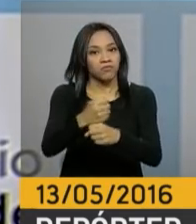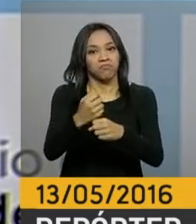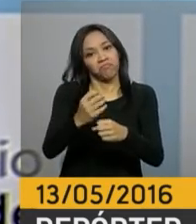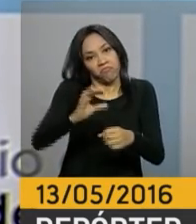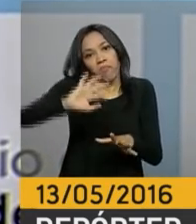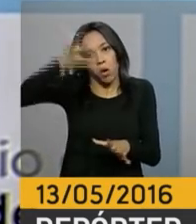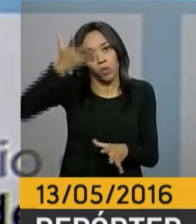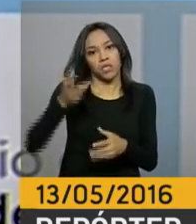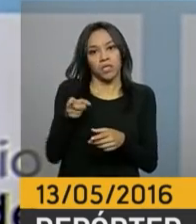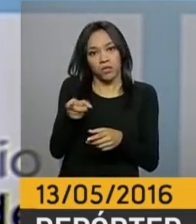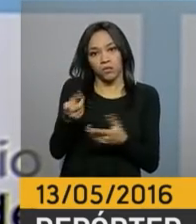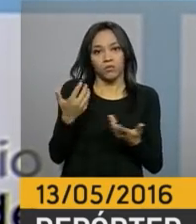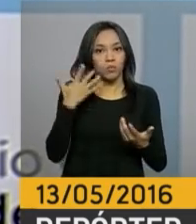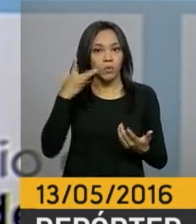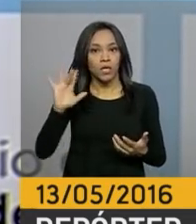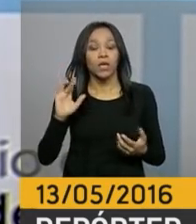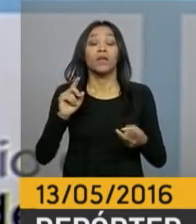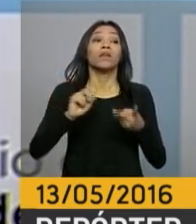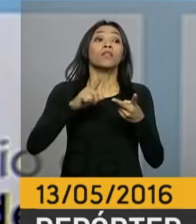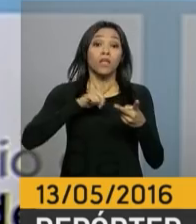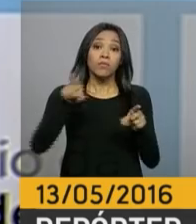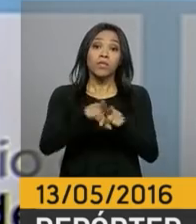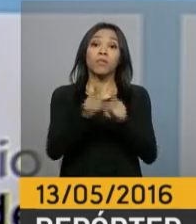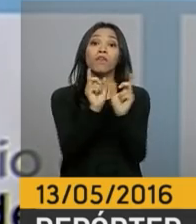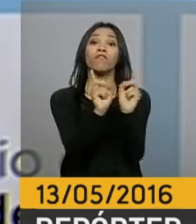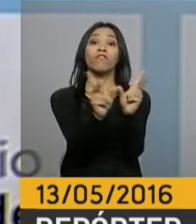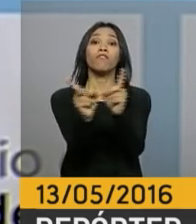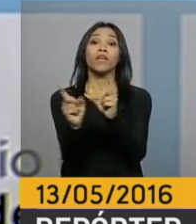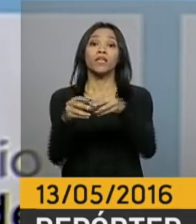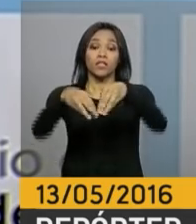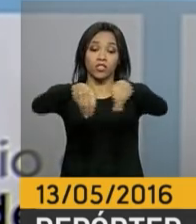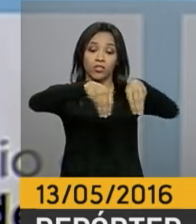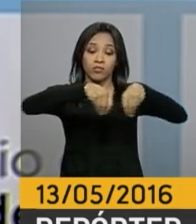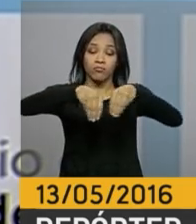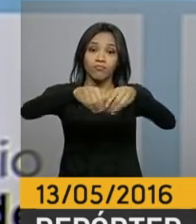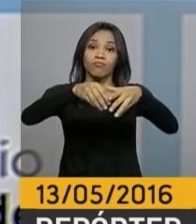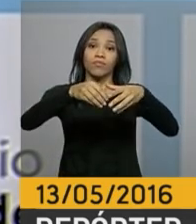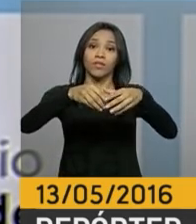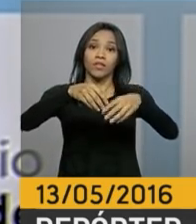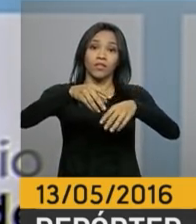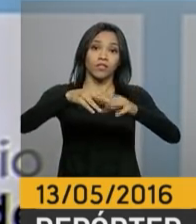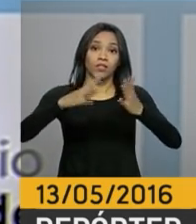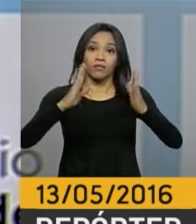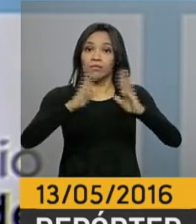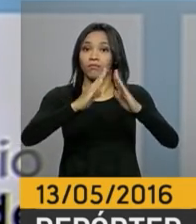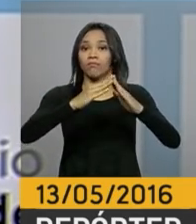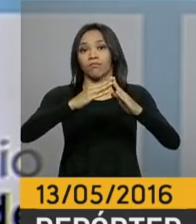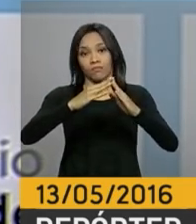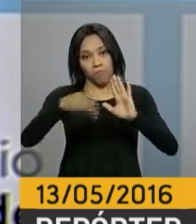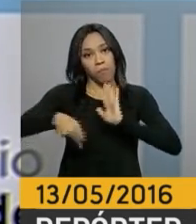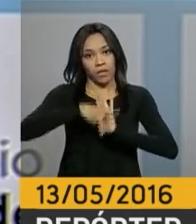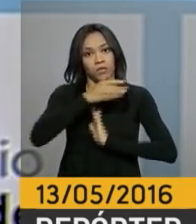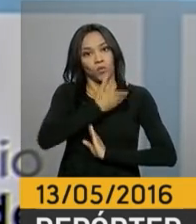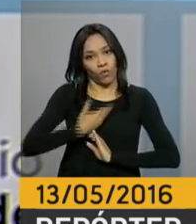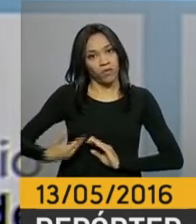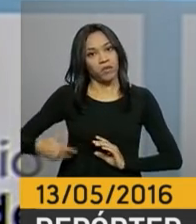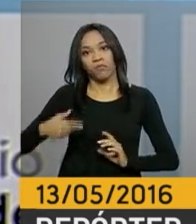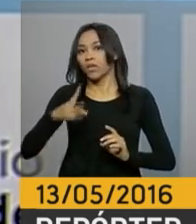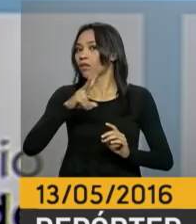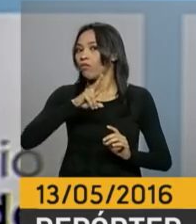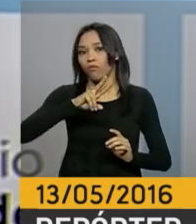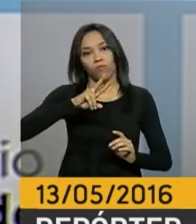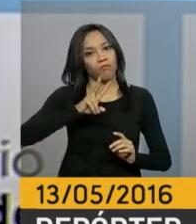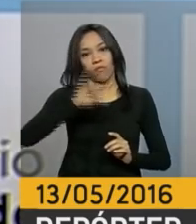temos venda de imóveis de patrimônio que estavam previstas que não vão se realizar nós temos essa